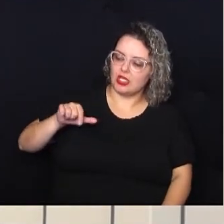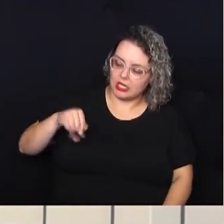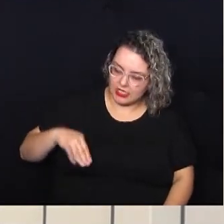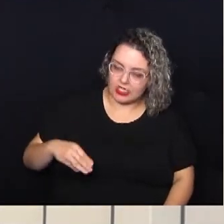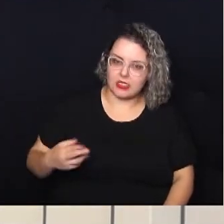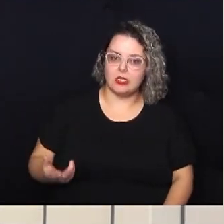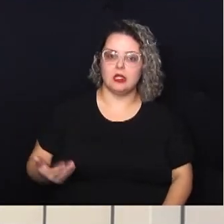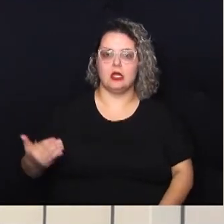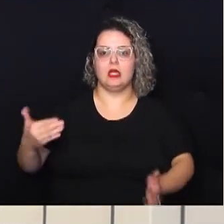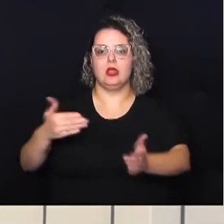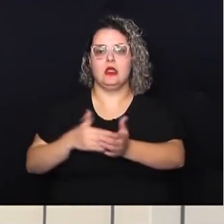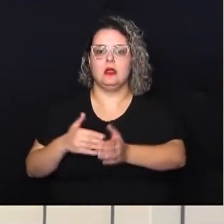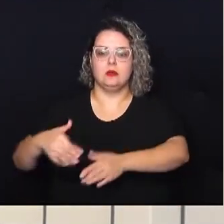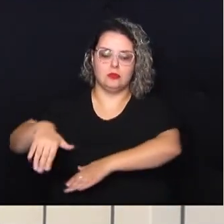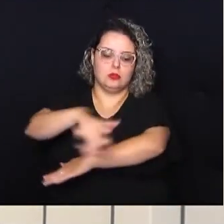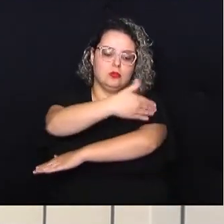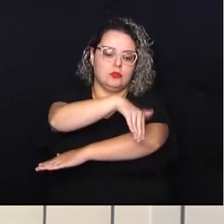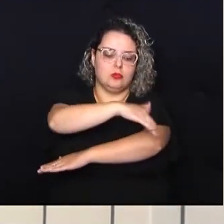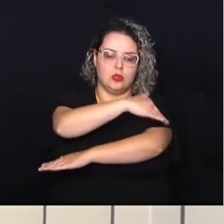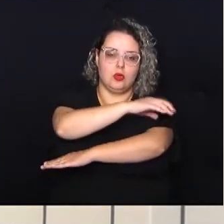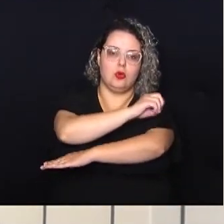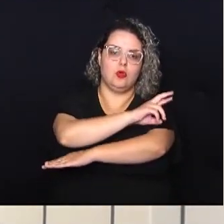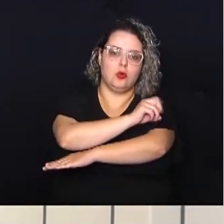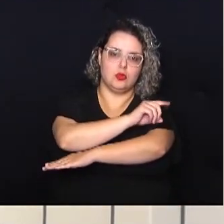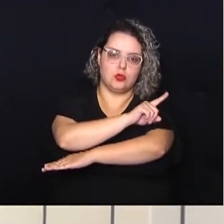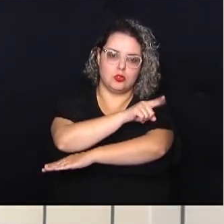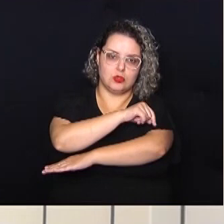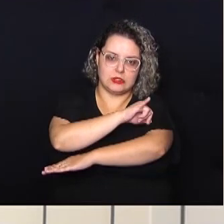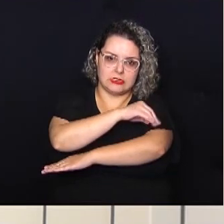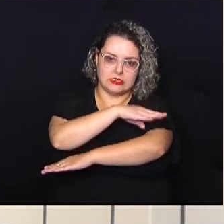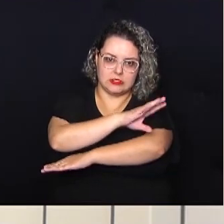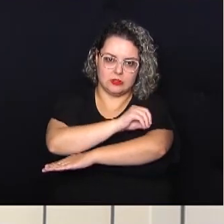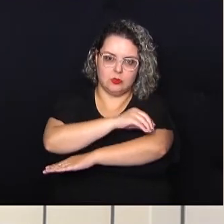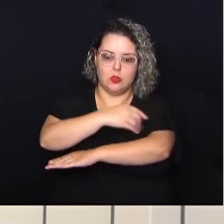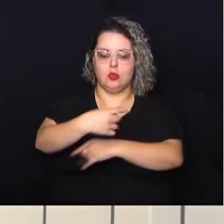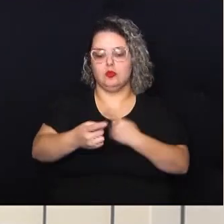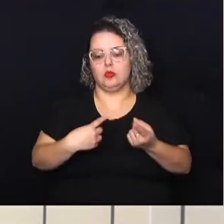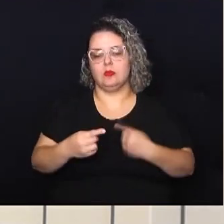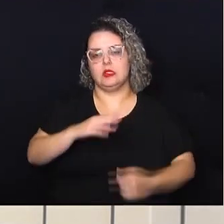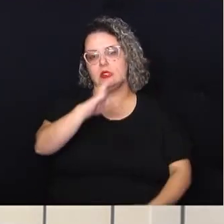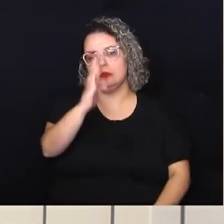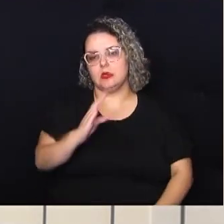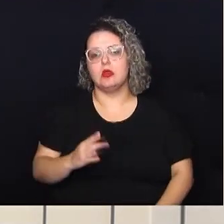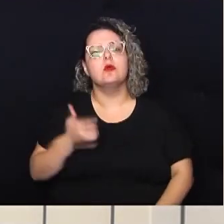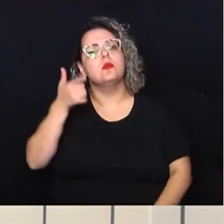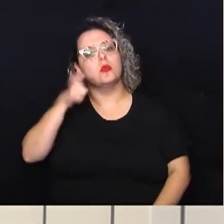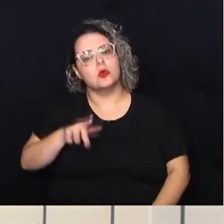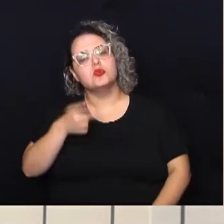o entroncamento ali da Orozimbo Maia e início da Avenida Brasil. Vamos continuar falando sobre trânsito aqui, porque